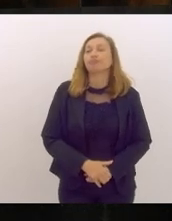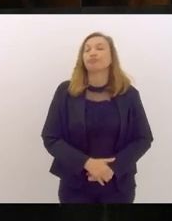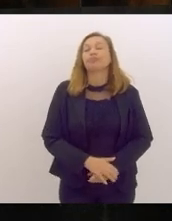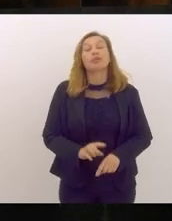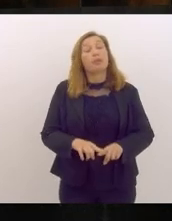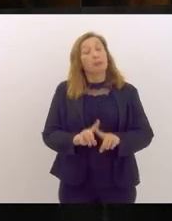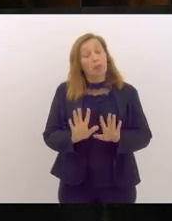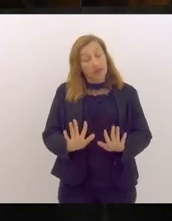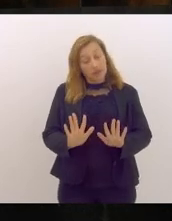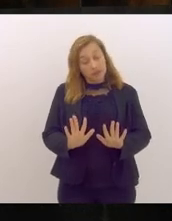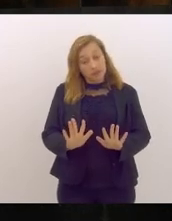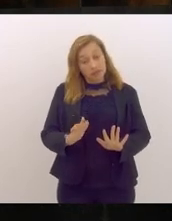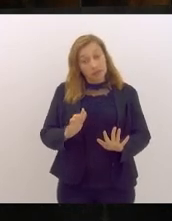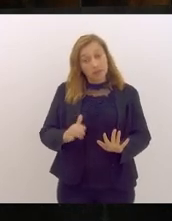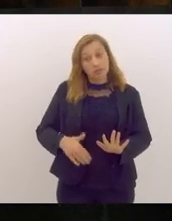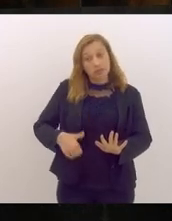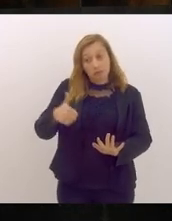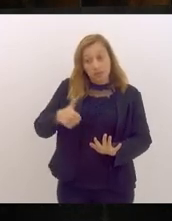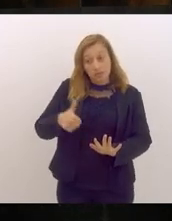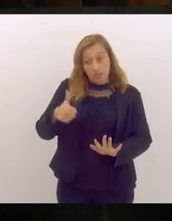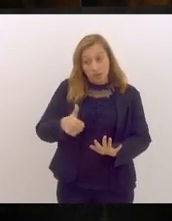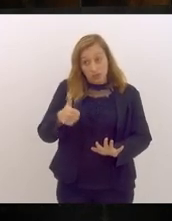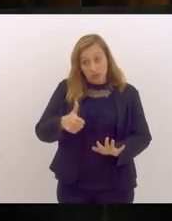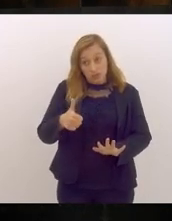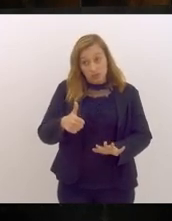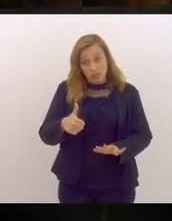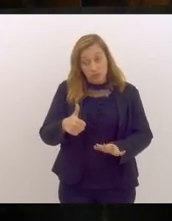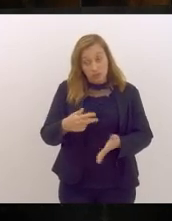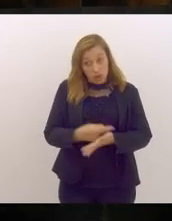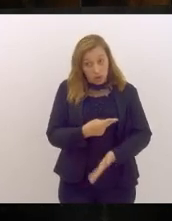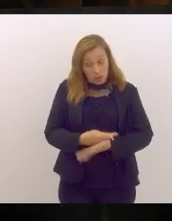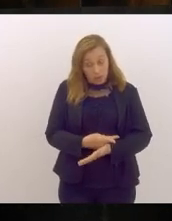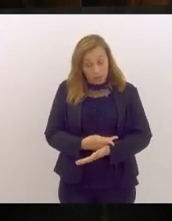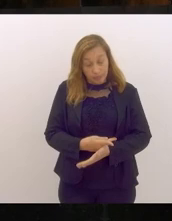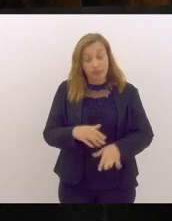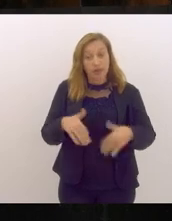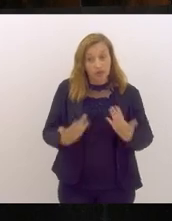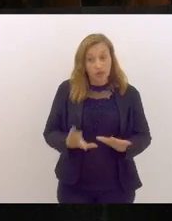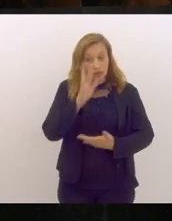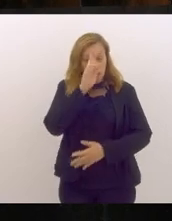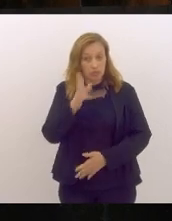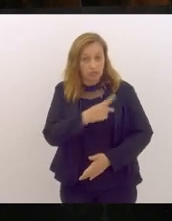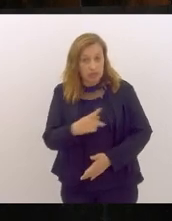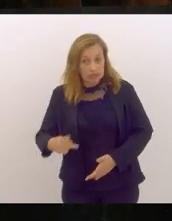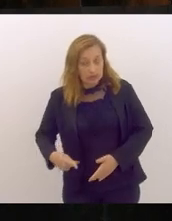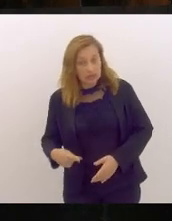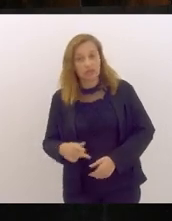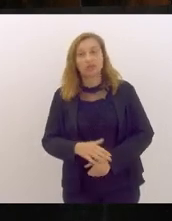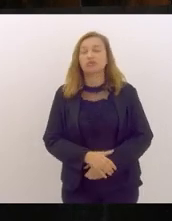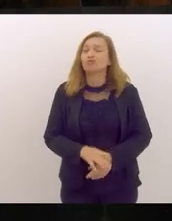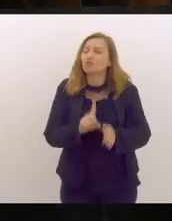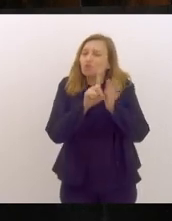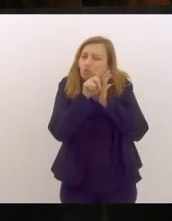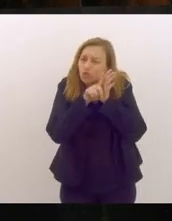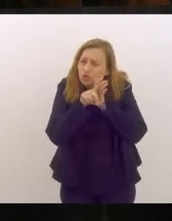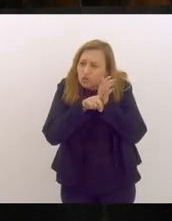Mas está aí o primeiro grande escândalo. Aí, senhora presidente, fomos